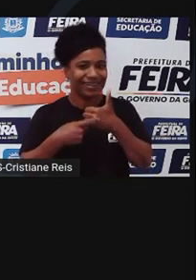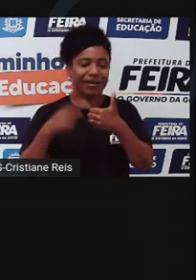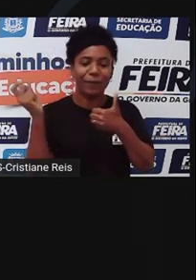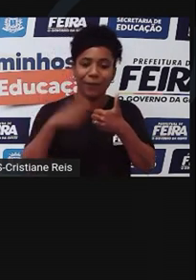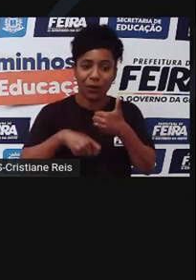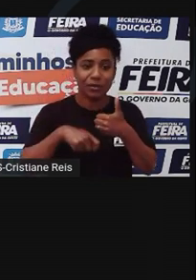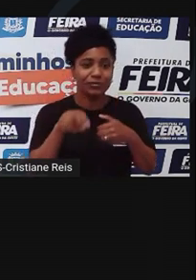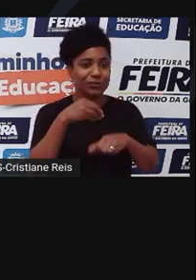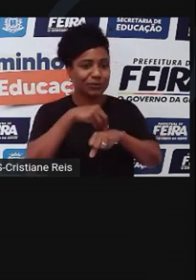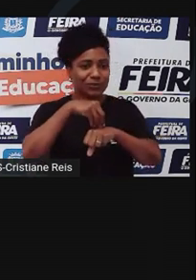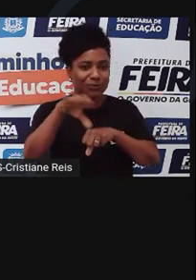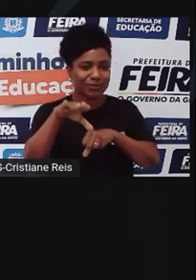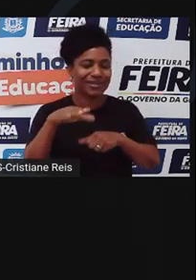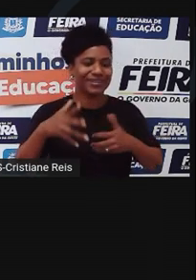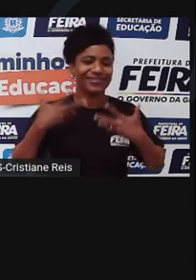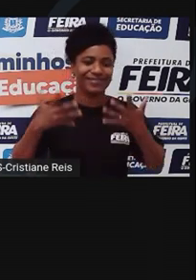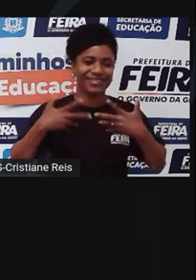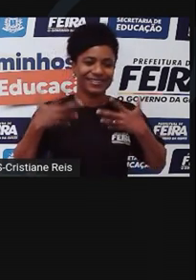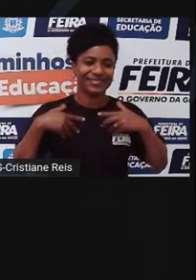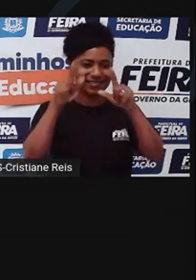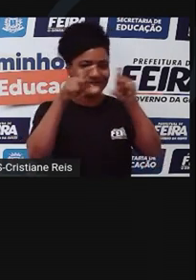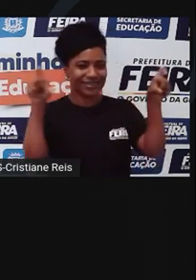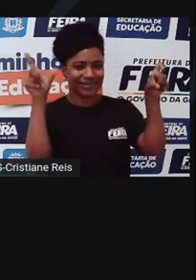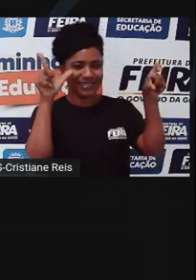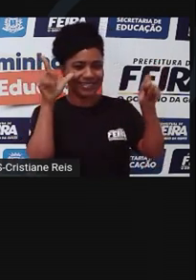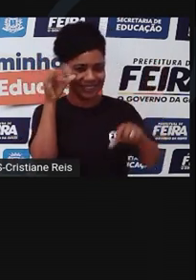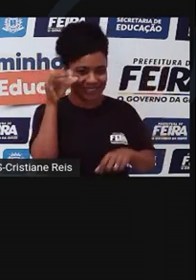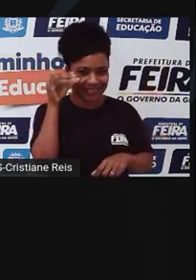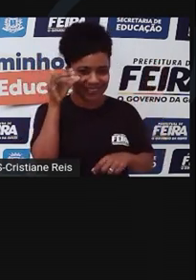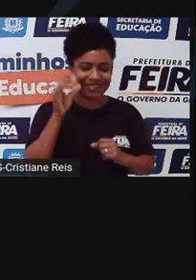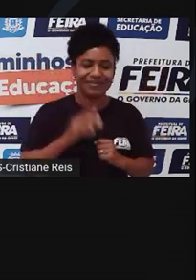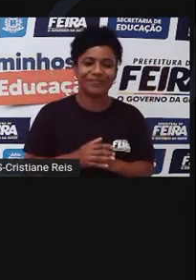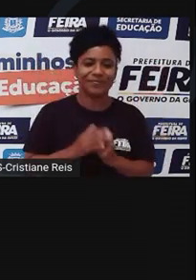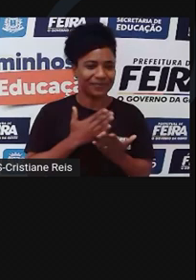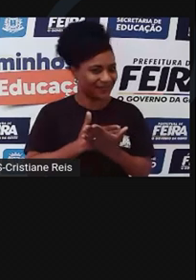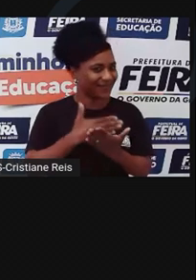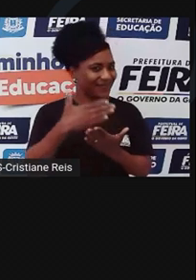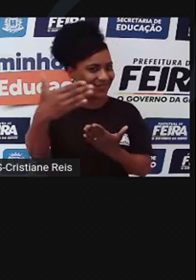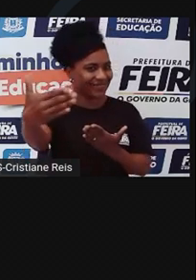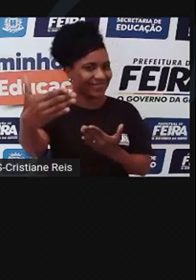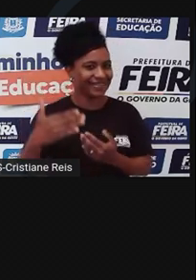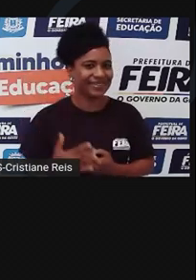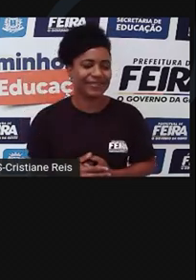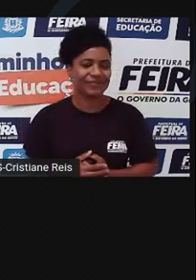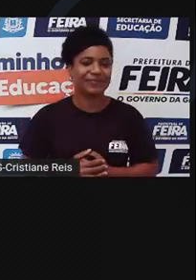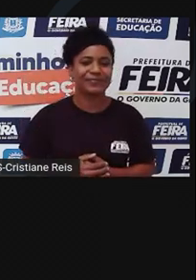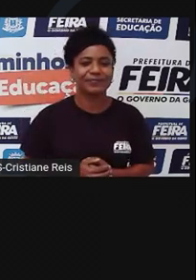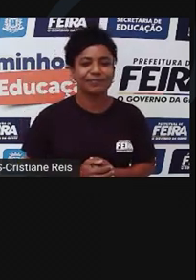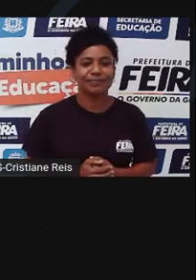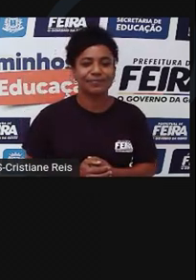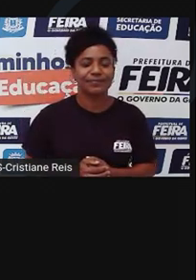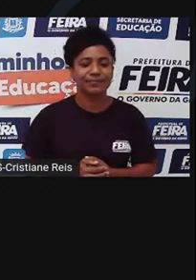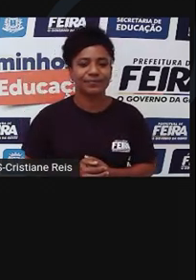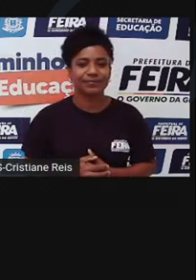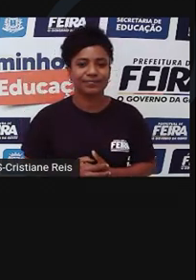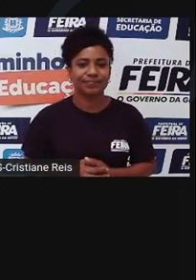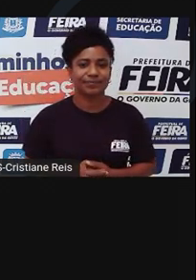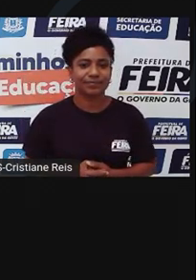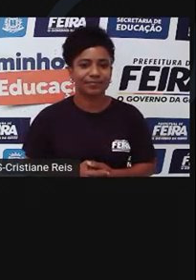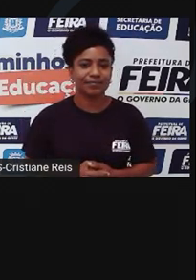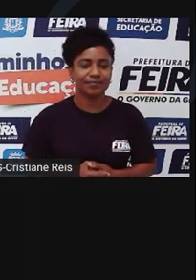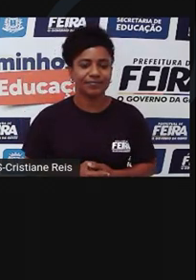conteúdo de qualidade e divertido sobre os temas que te interessam Vamos lá ou só um